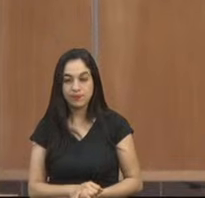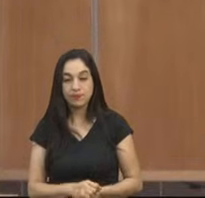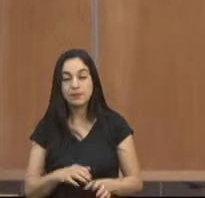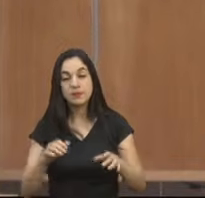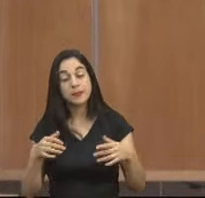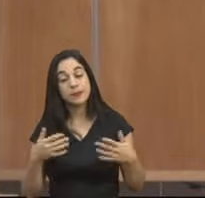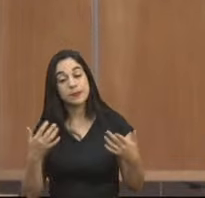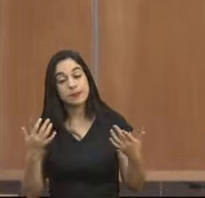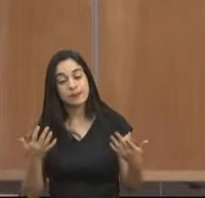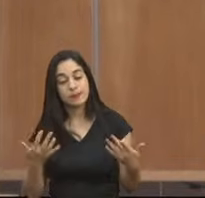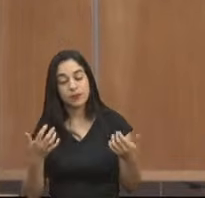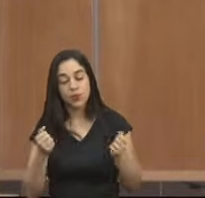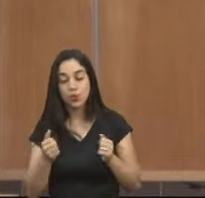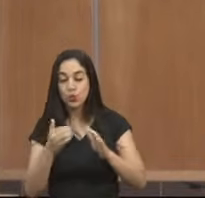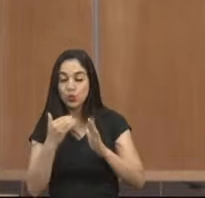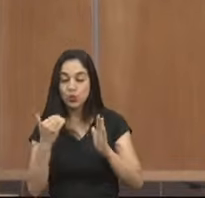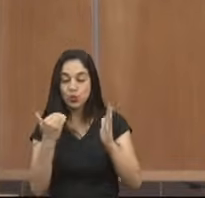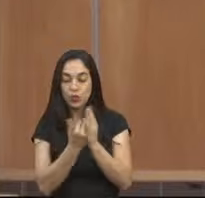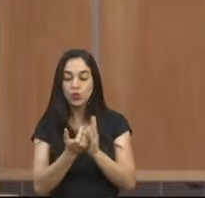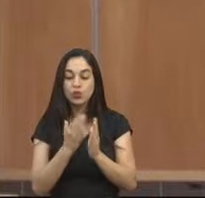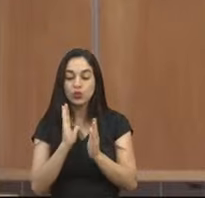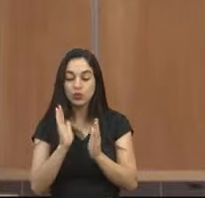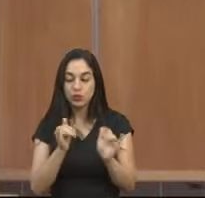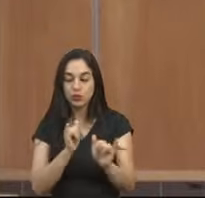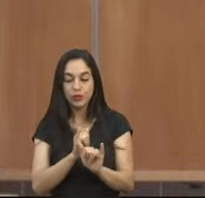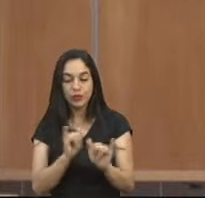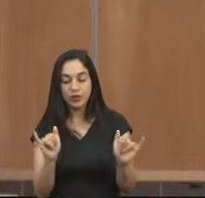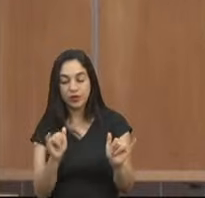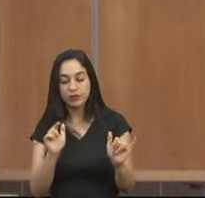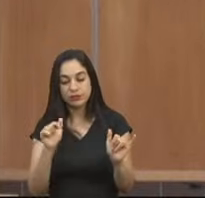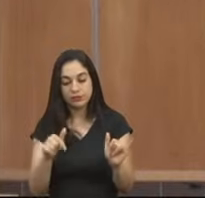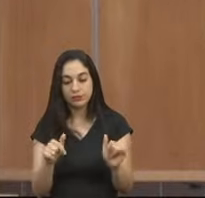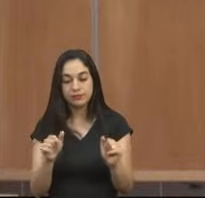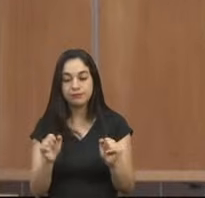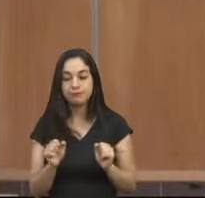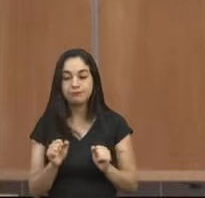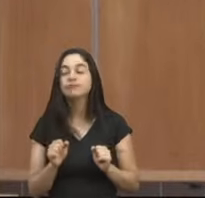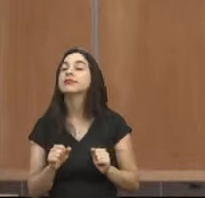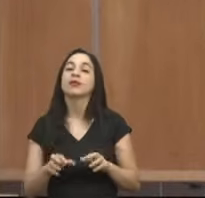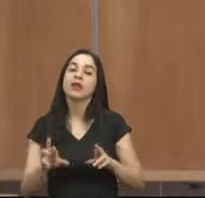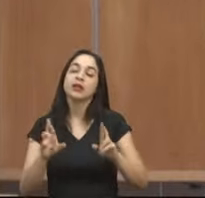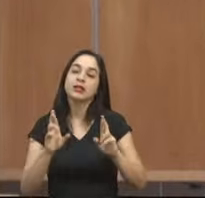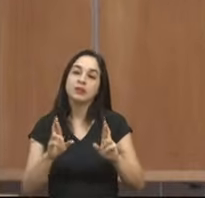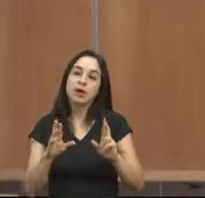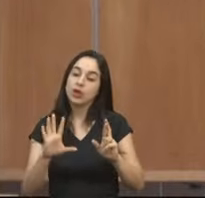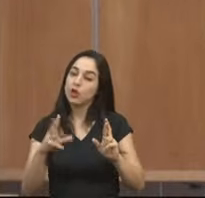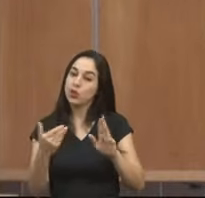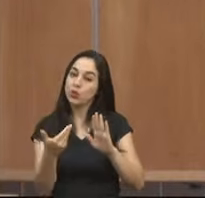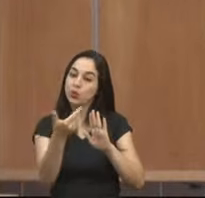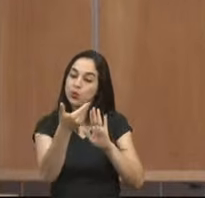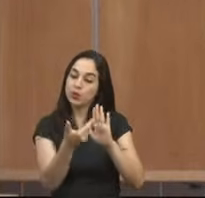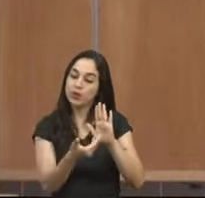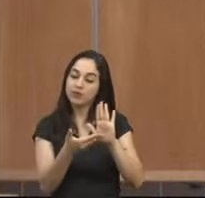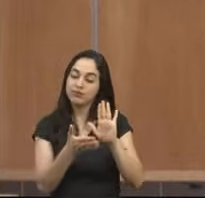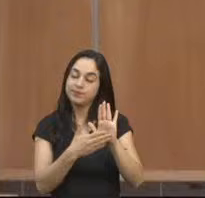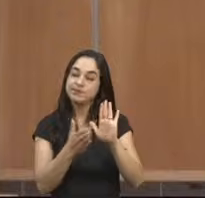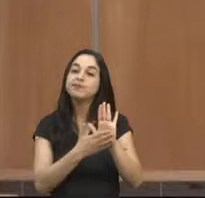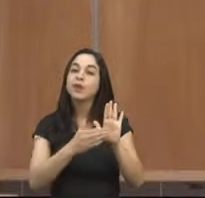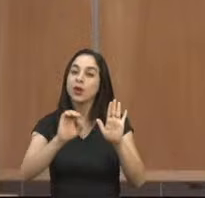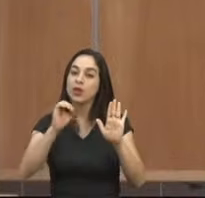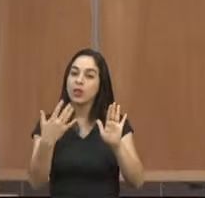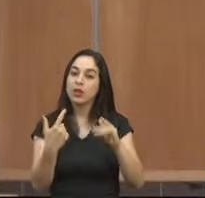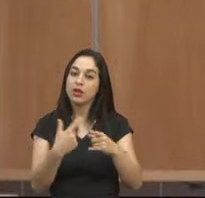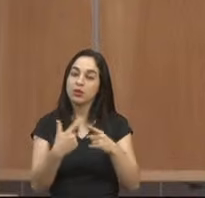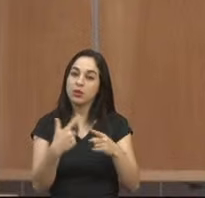Bom, tudo que já foi falado aqui, espero que seja feito, porque